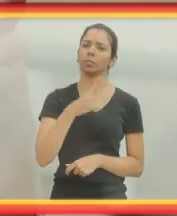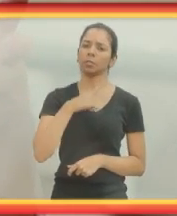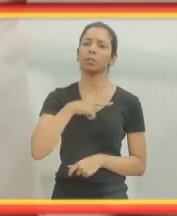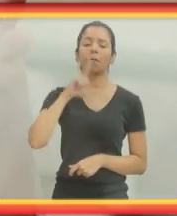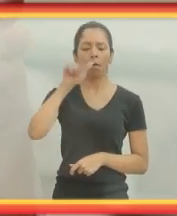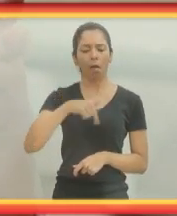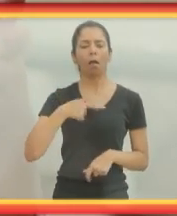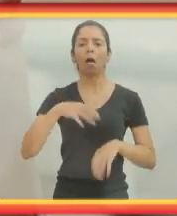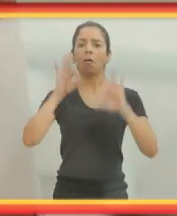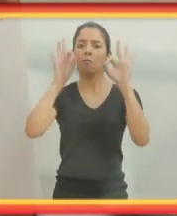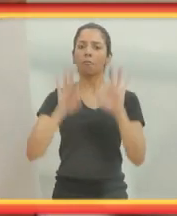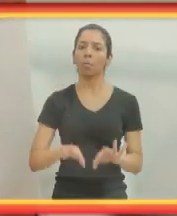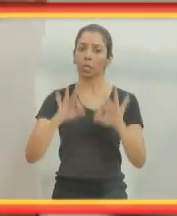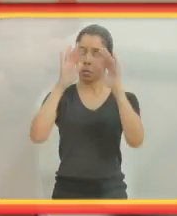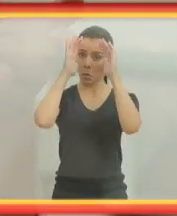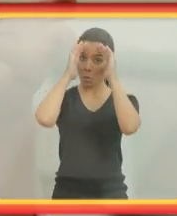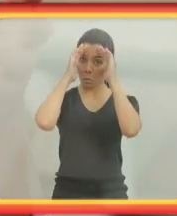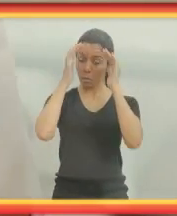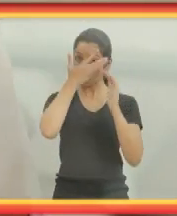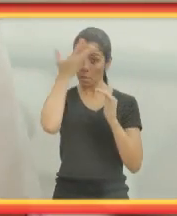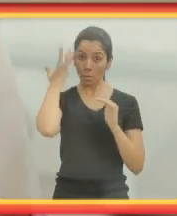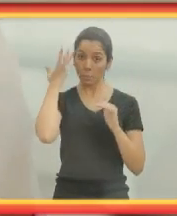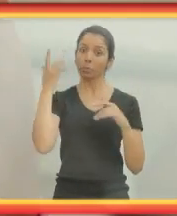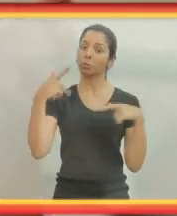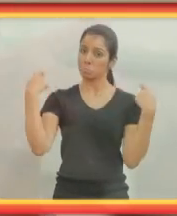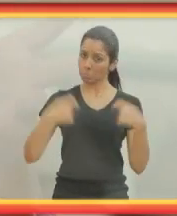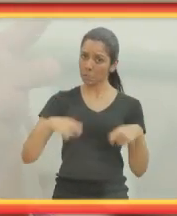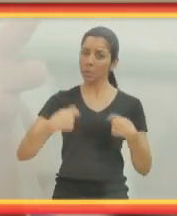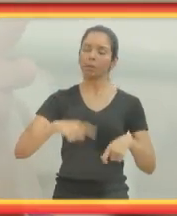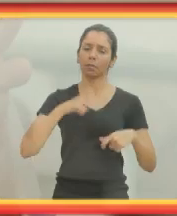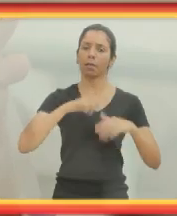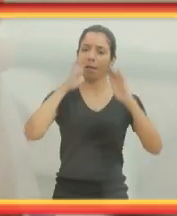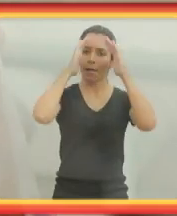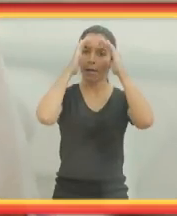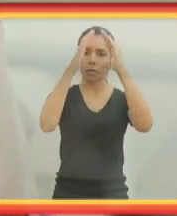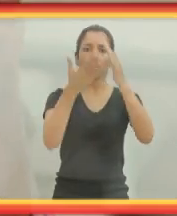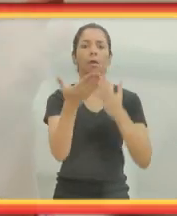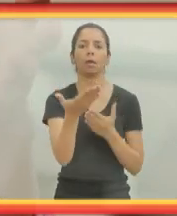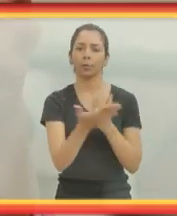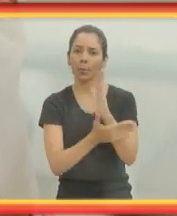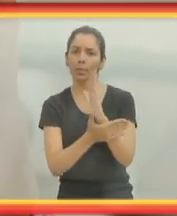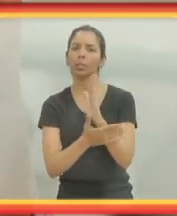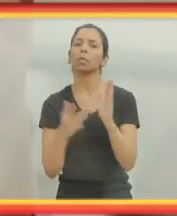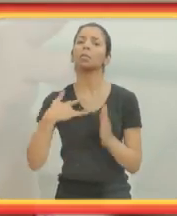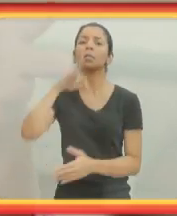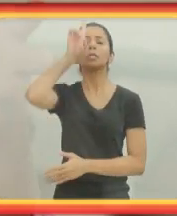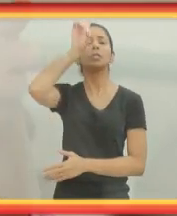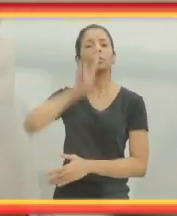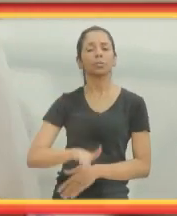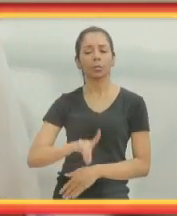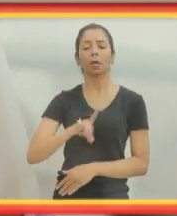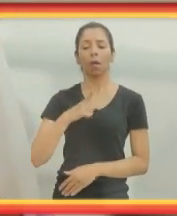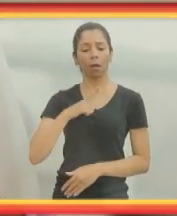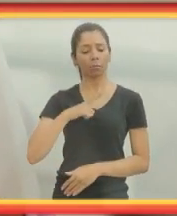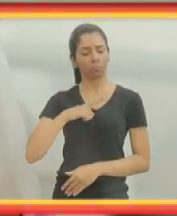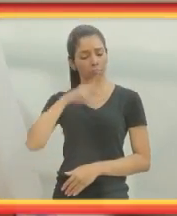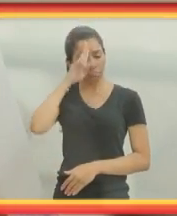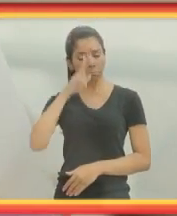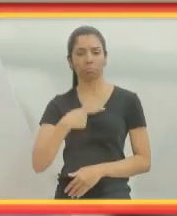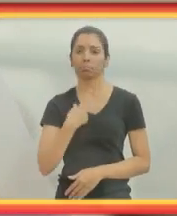gente pode ter, a afirmação de que as pessoas merecem respeito, acesso